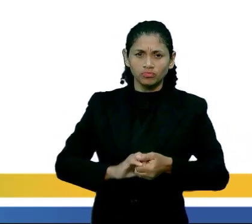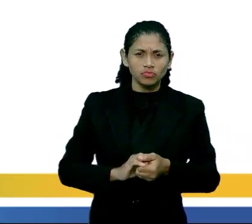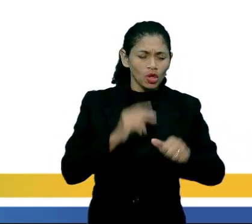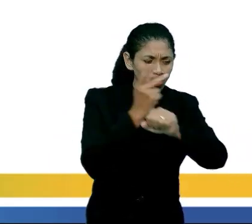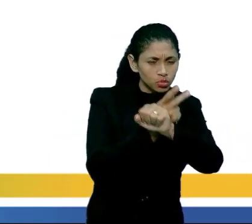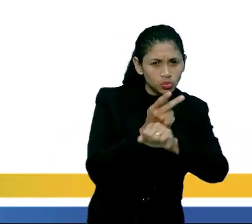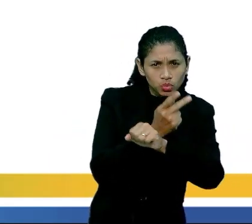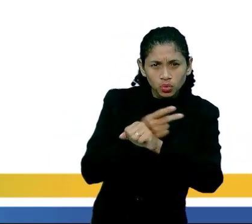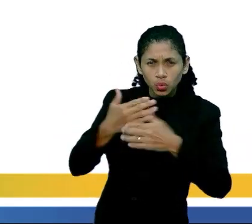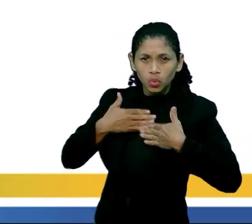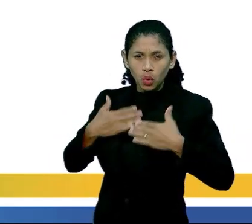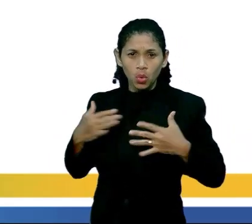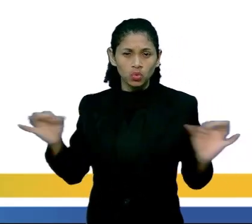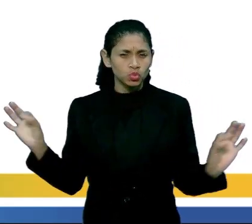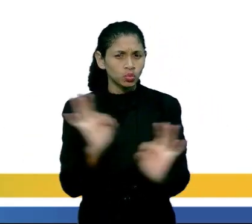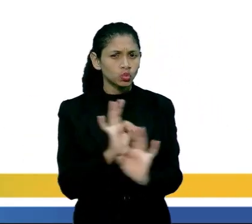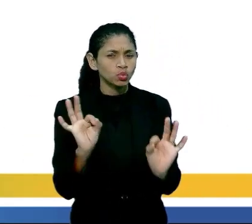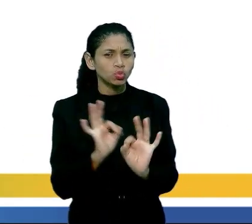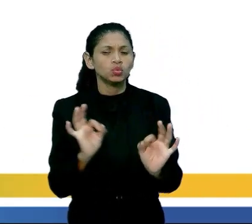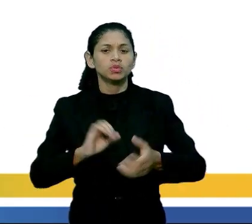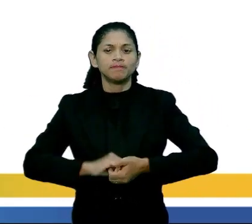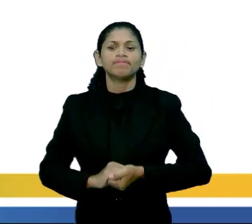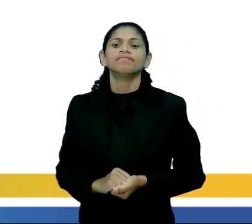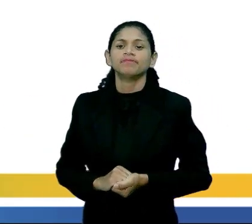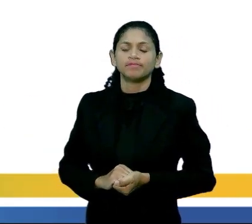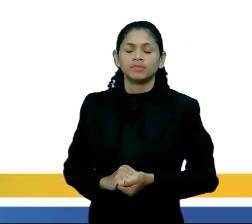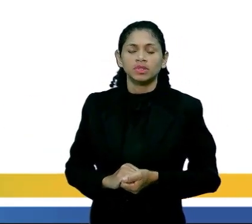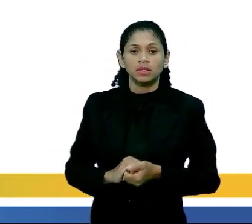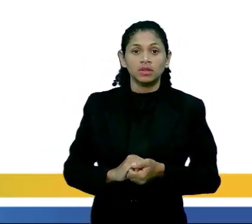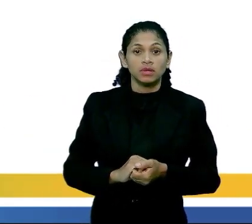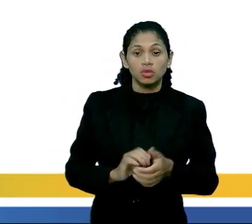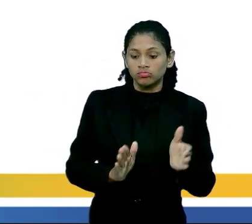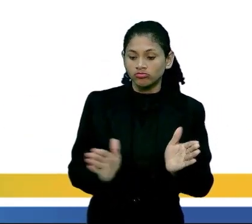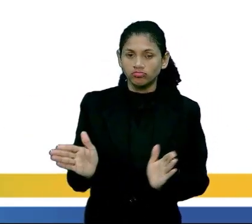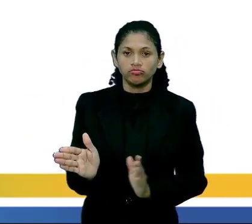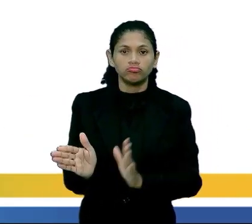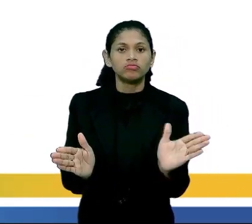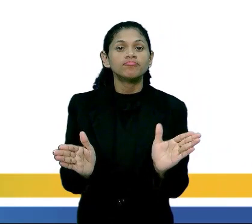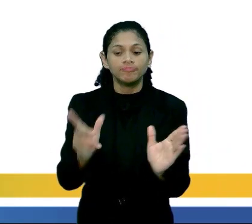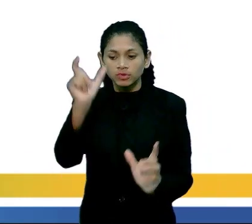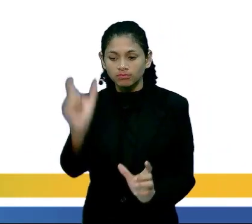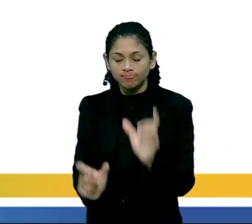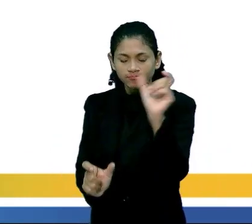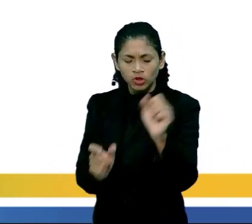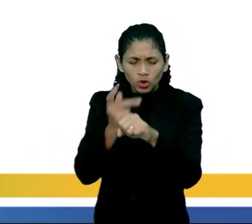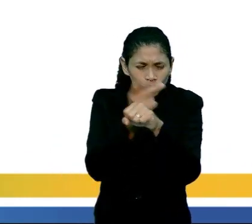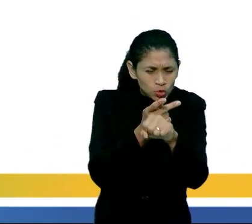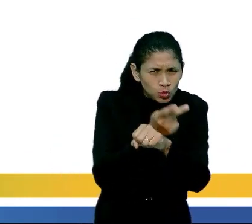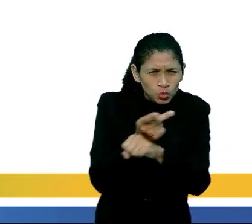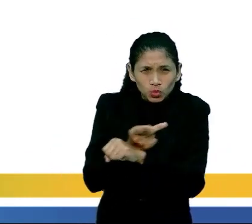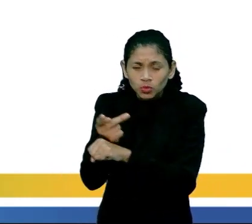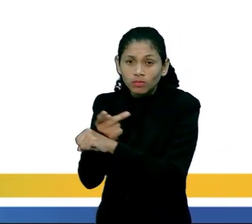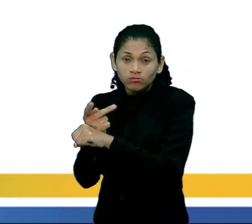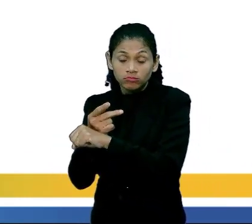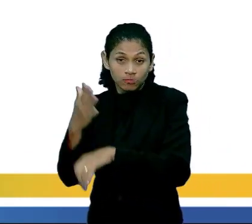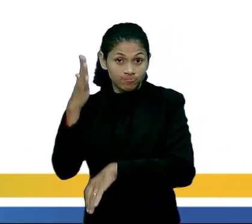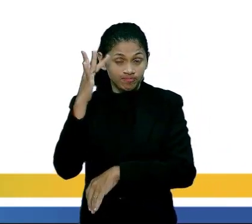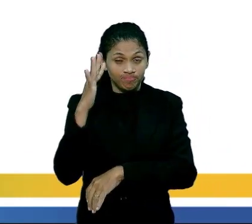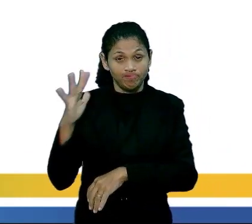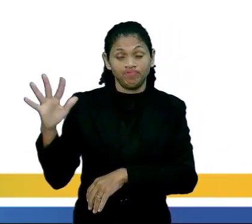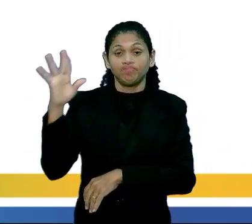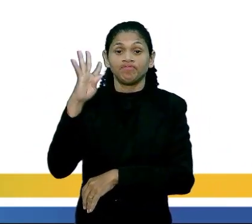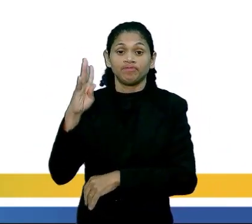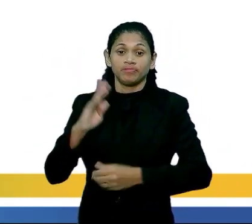e o anseio social que direciona os indivíduos a uma busca desenfreada por uma perfeição ilusória. Nesse